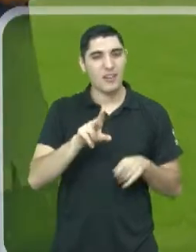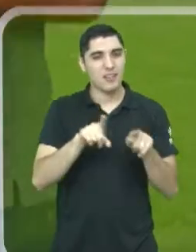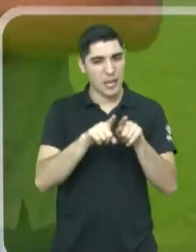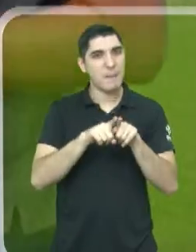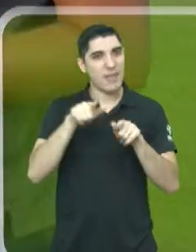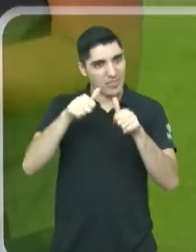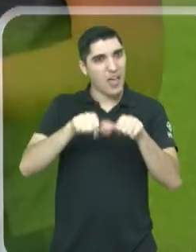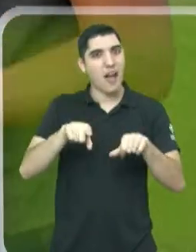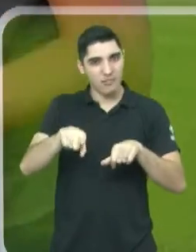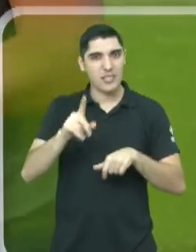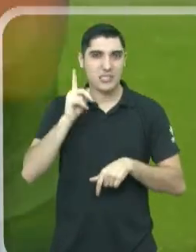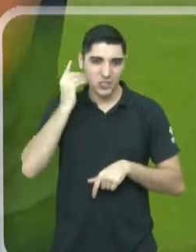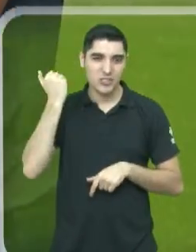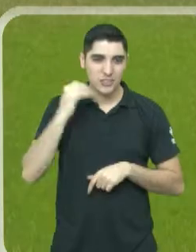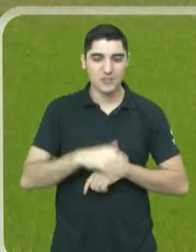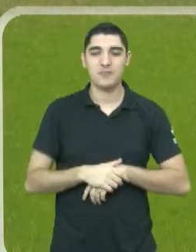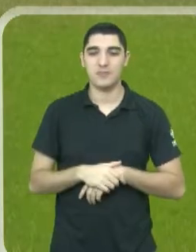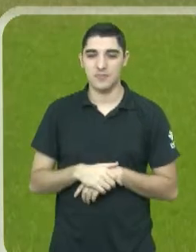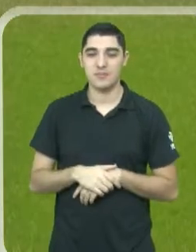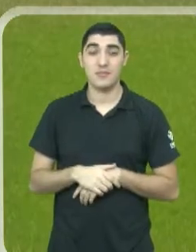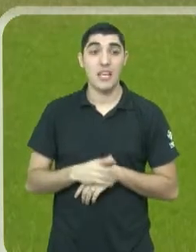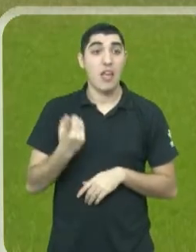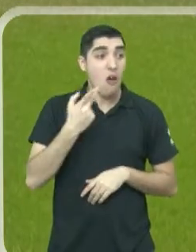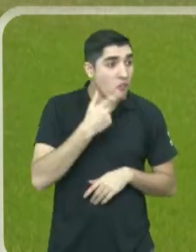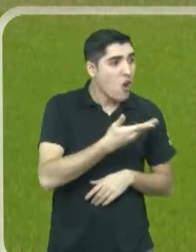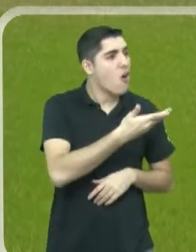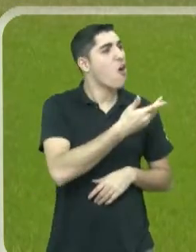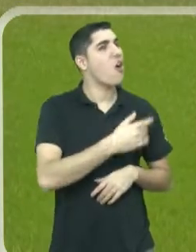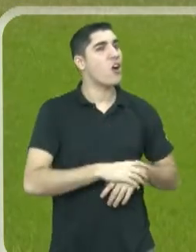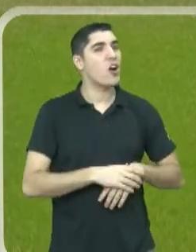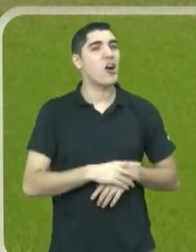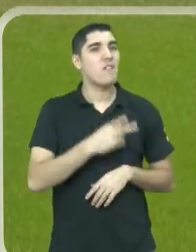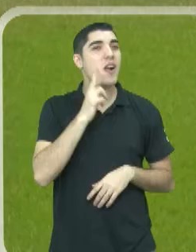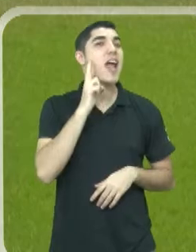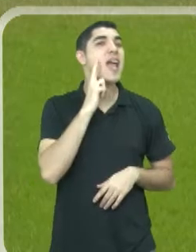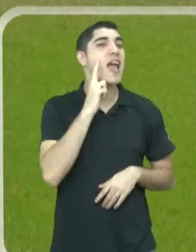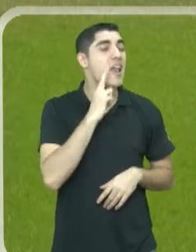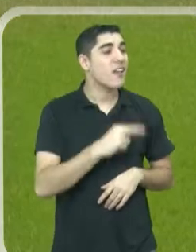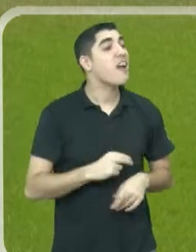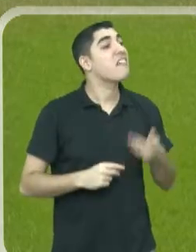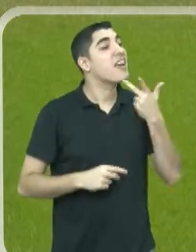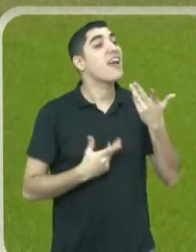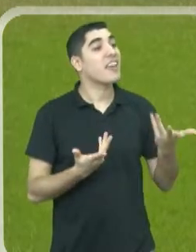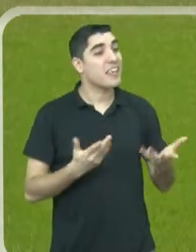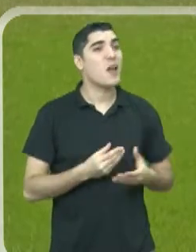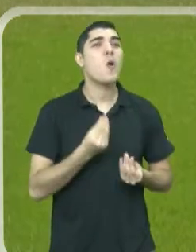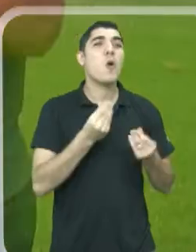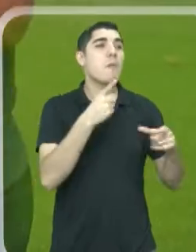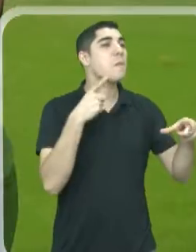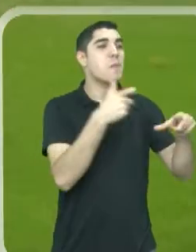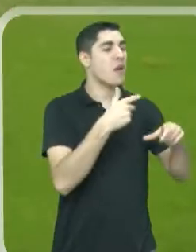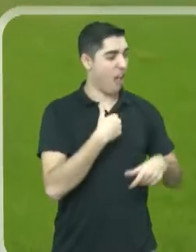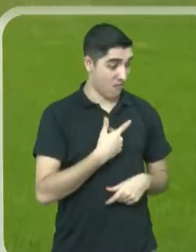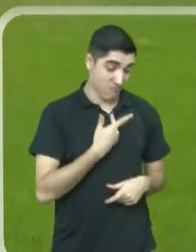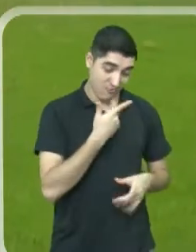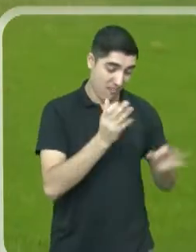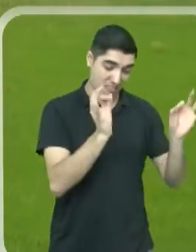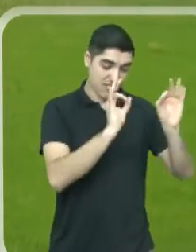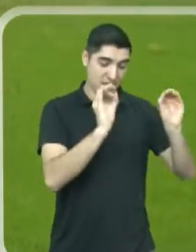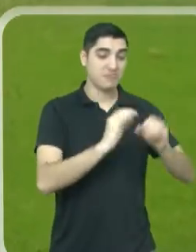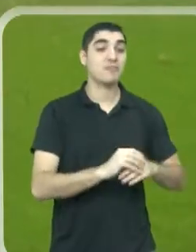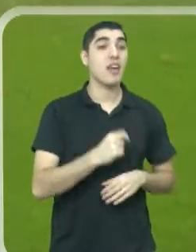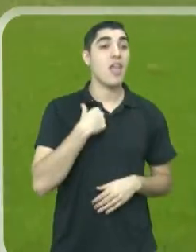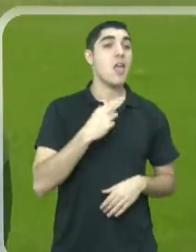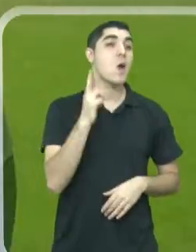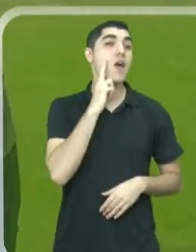né? Valtenci no campo, chegou aí, Renato, o que você me falar desse gol? Eu falei, não quero falar nada, só quero falar que Renato Santiago está